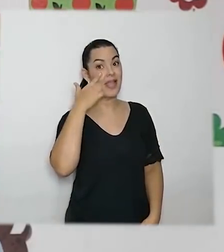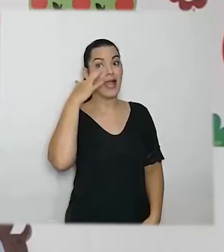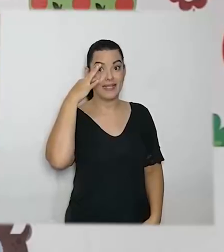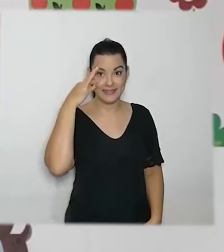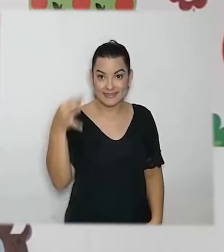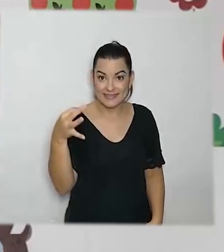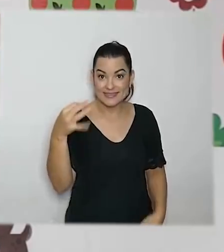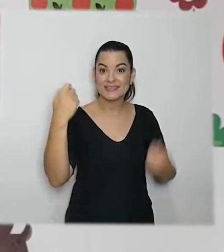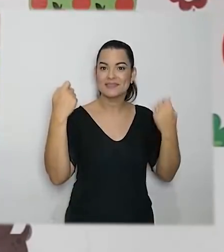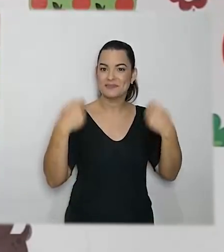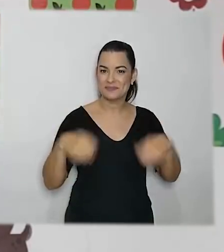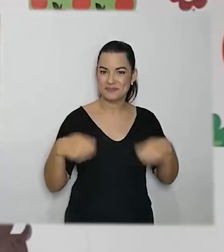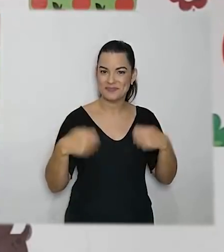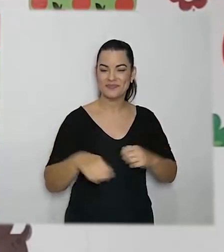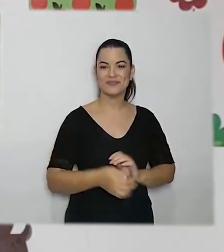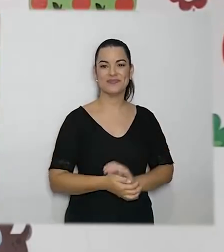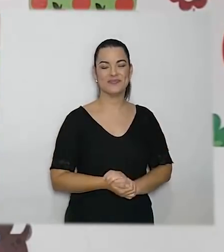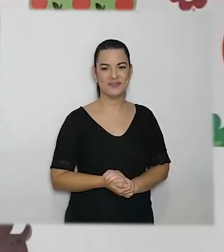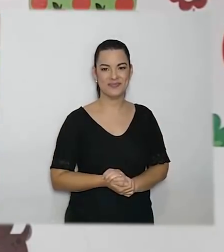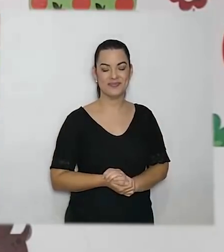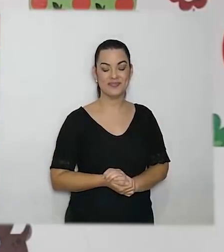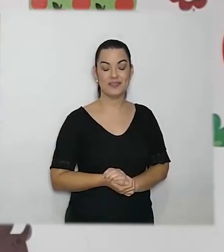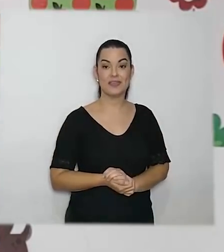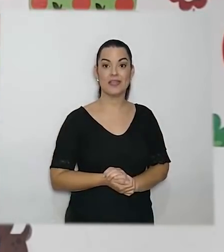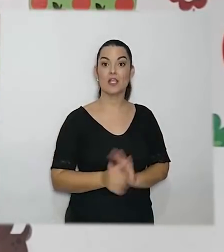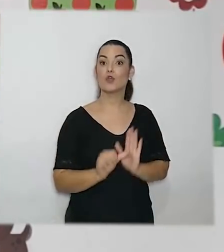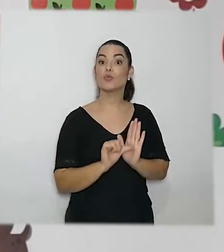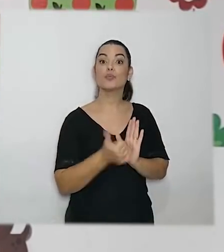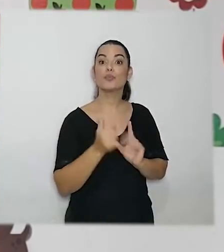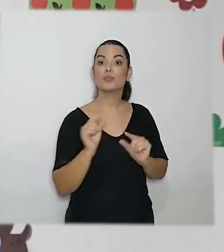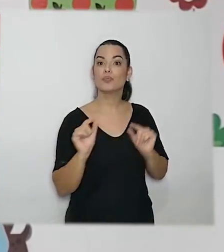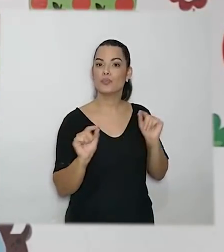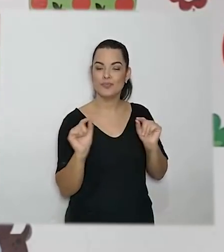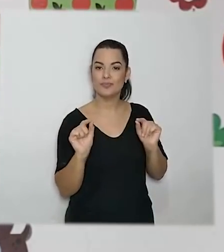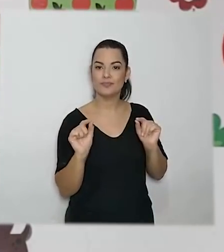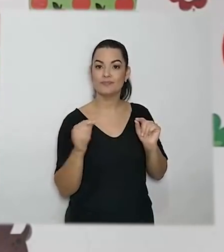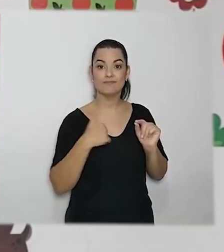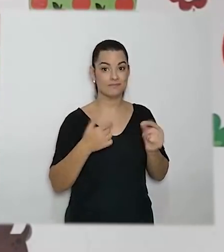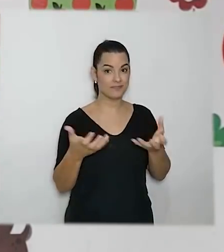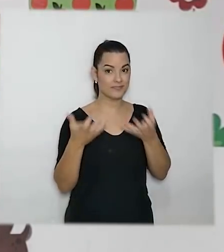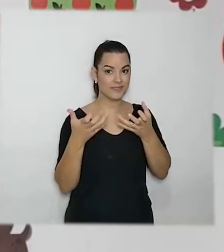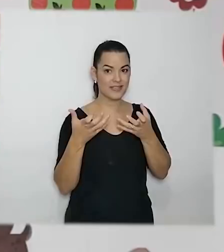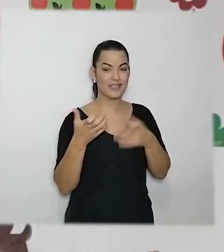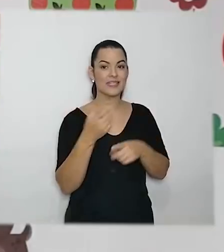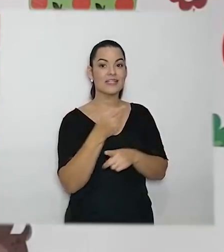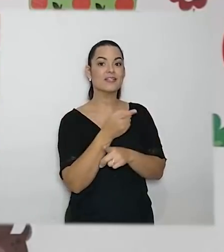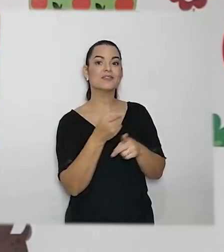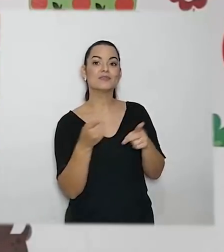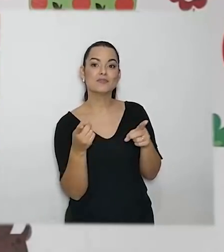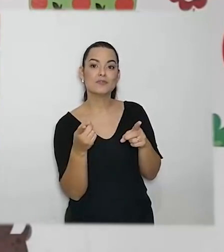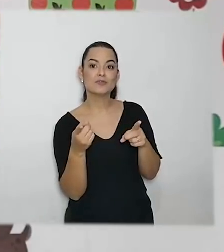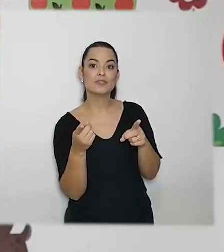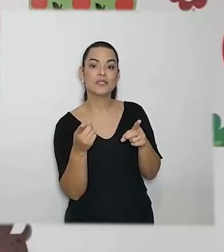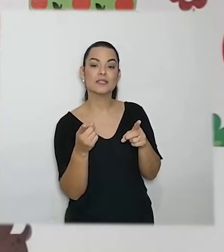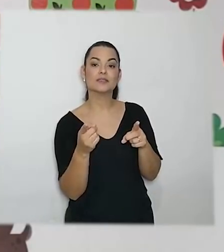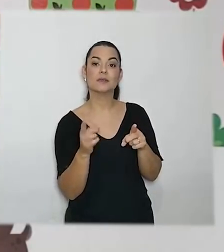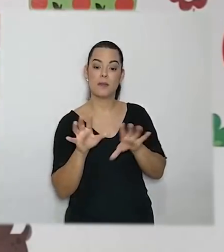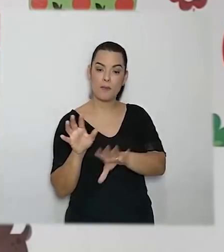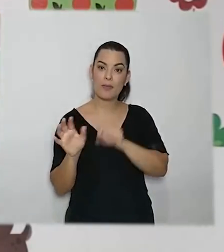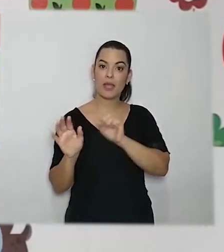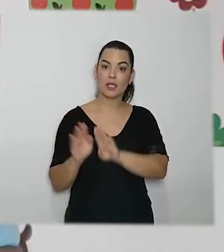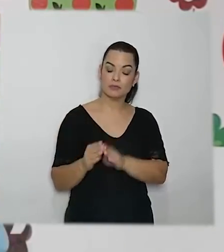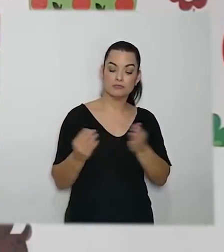prestem bastante atenção. A primeira coisa, a Pro quer que vocês marquem aí no caderno